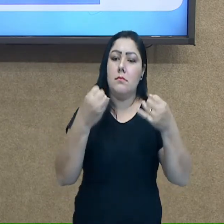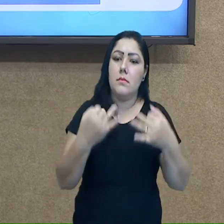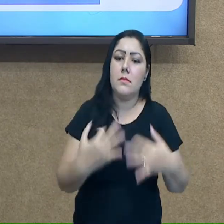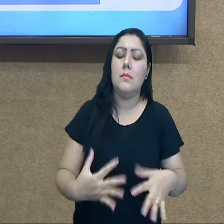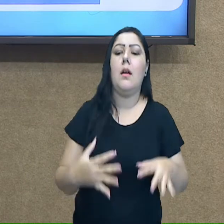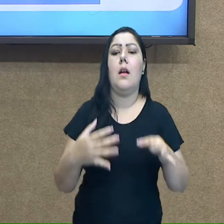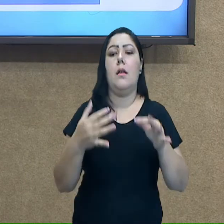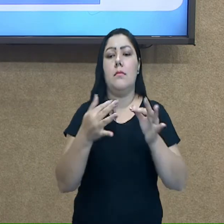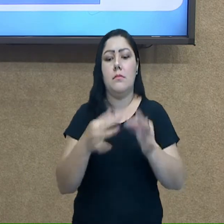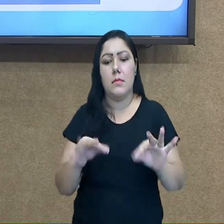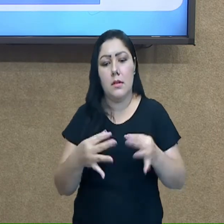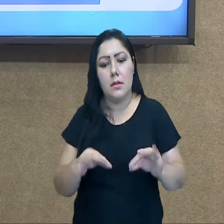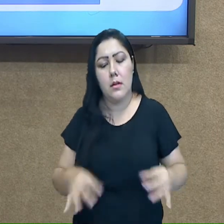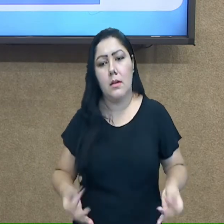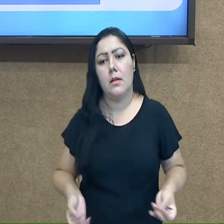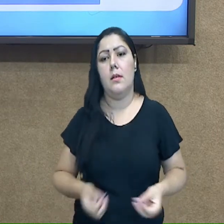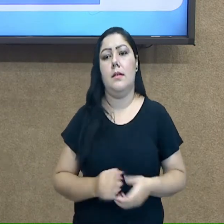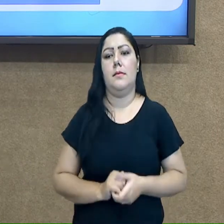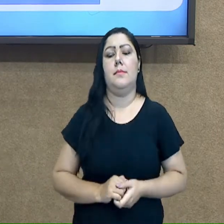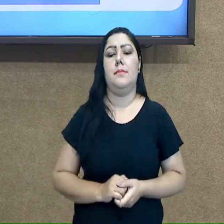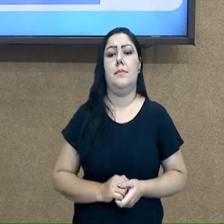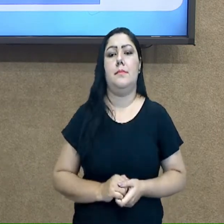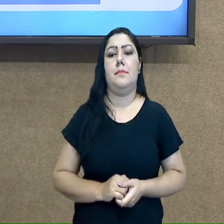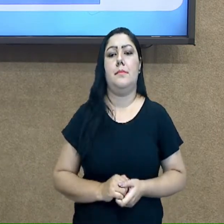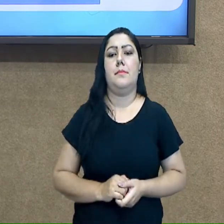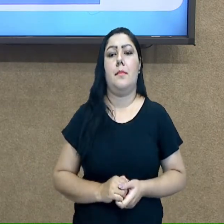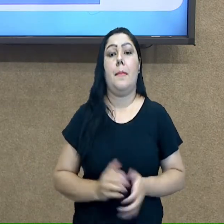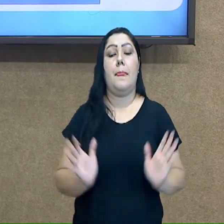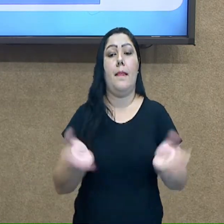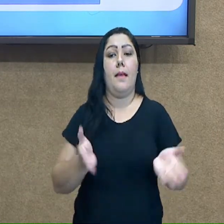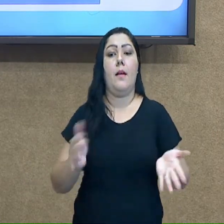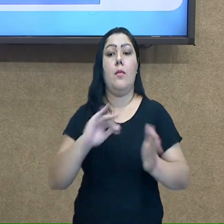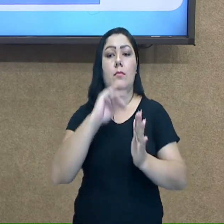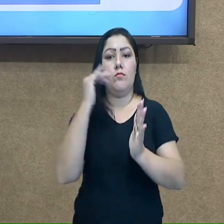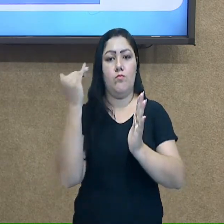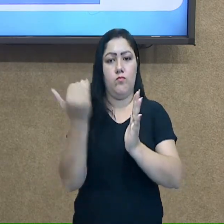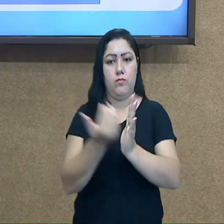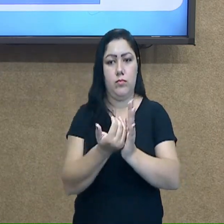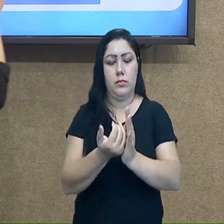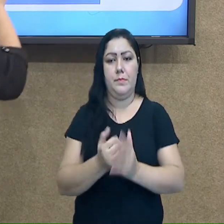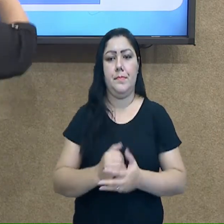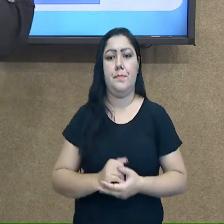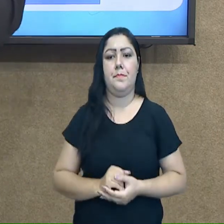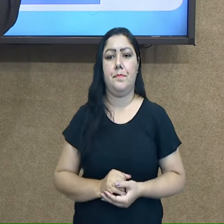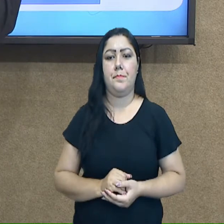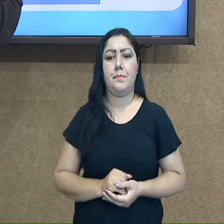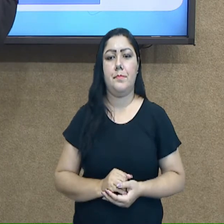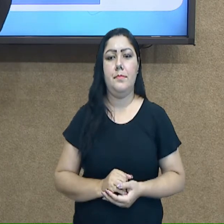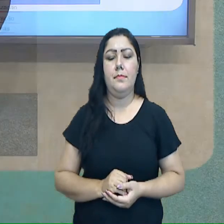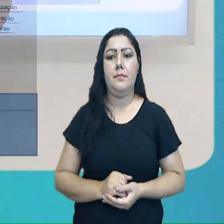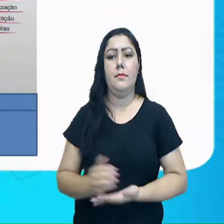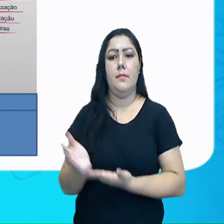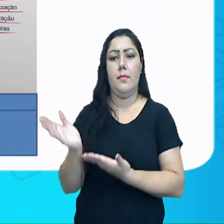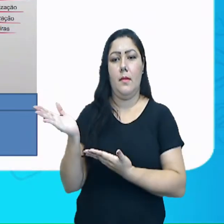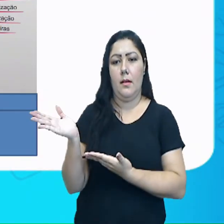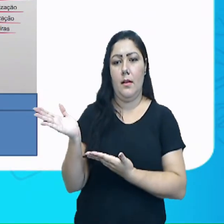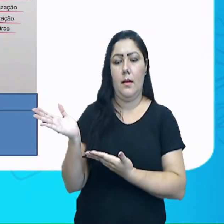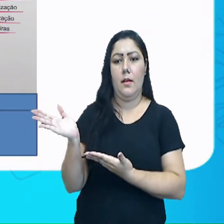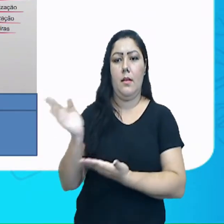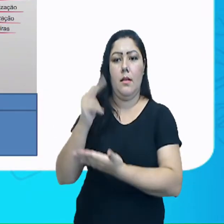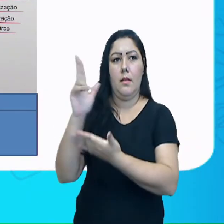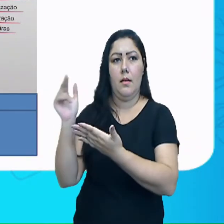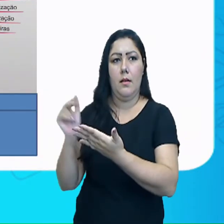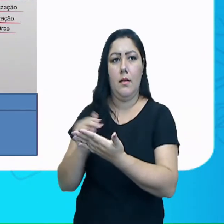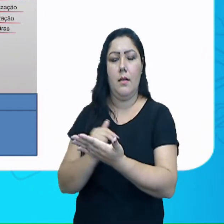mais detalhadamente, e agora nós vamos ver um todo, como um todo. Esse processo começou